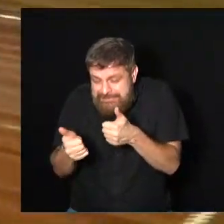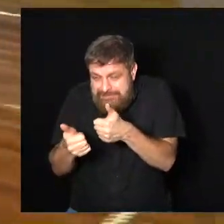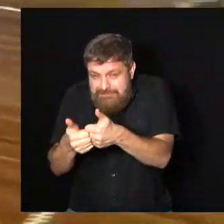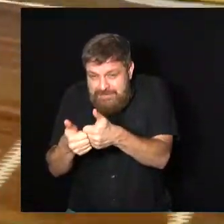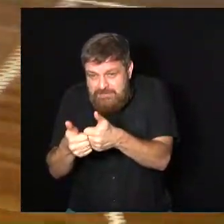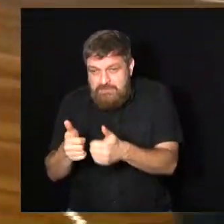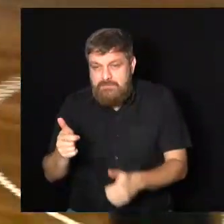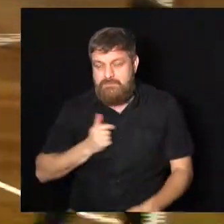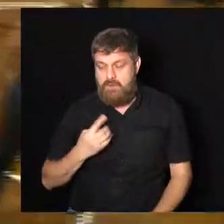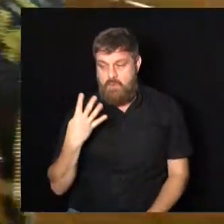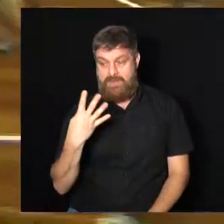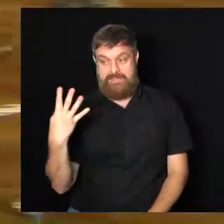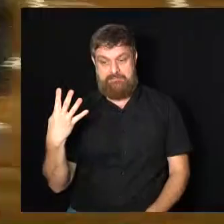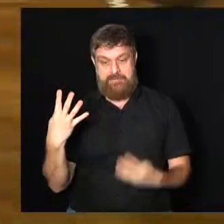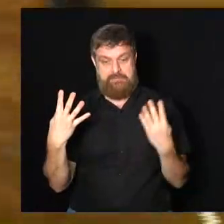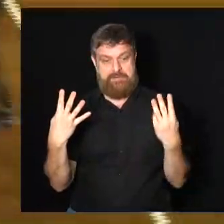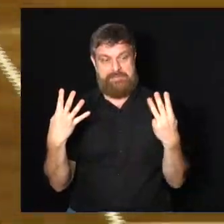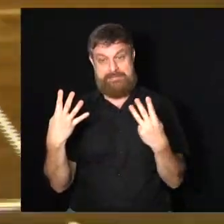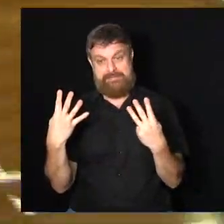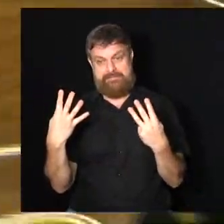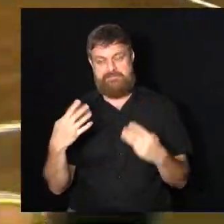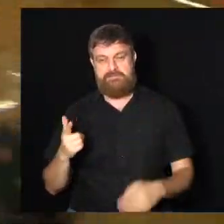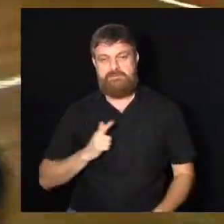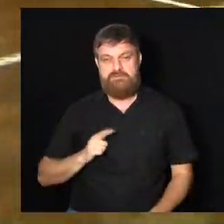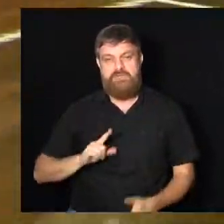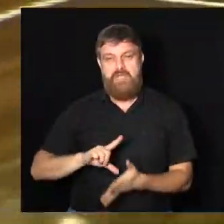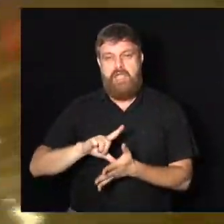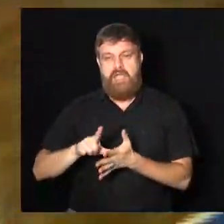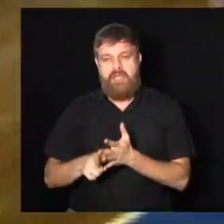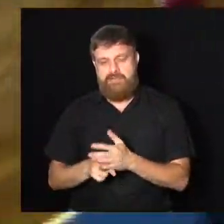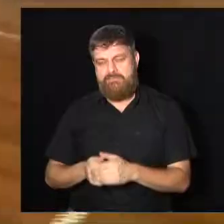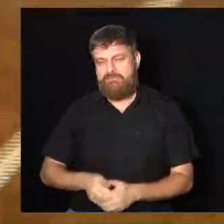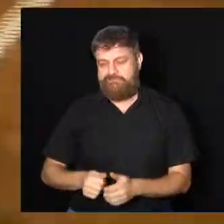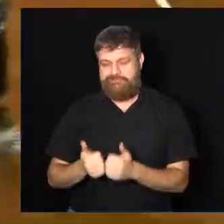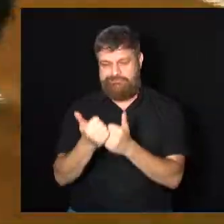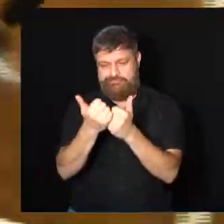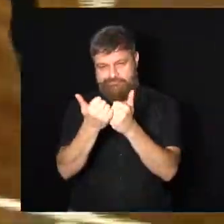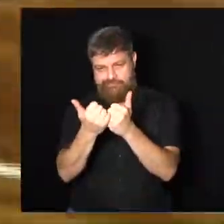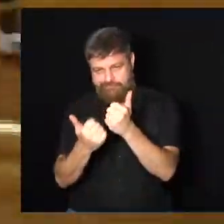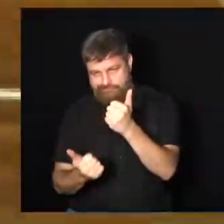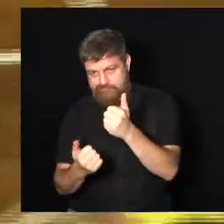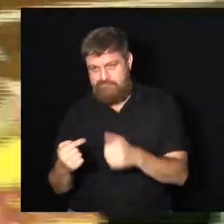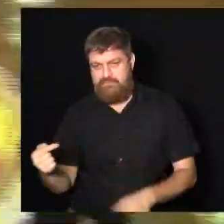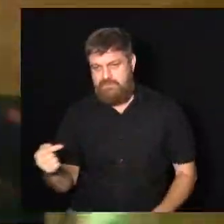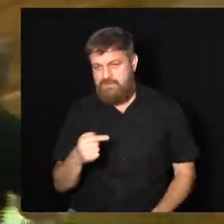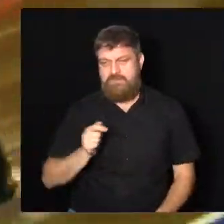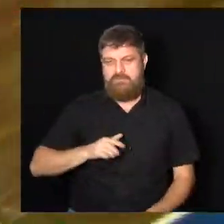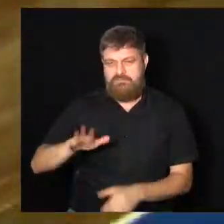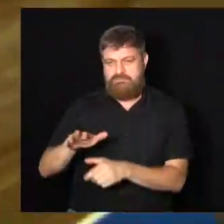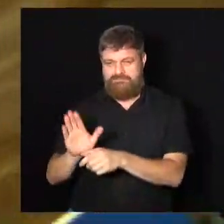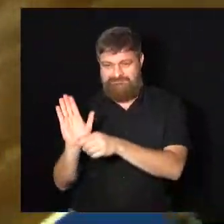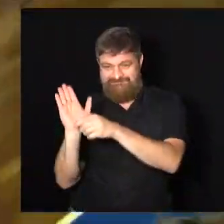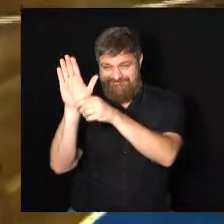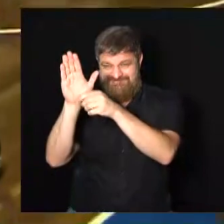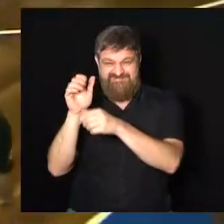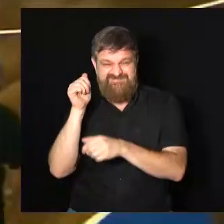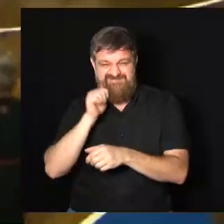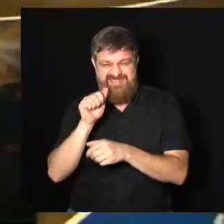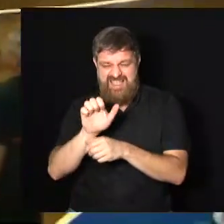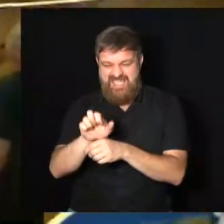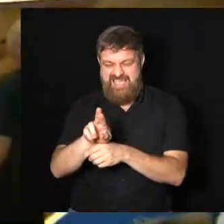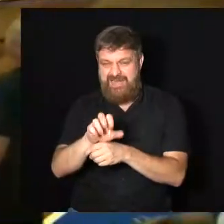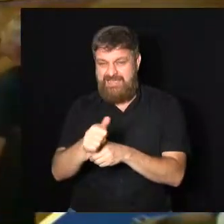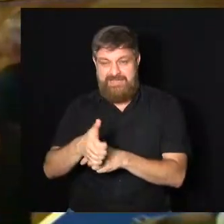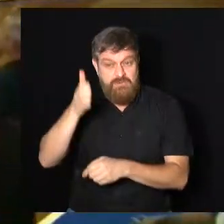44-43. E o apagão continuou na etapa final. Liderada pela Érica, Santo